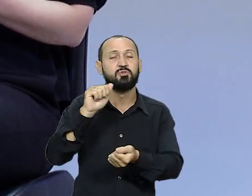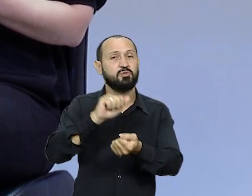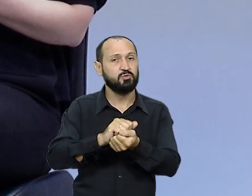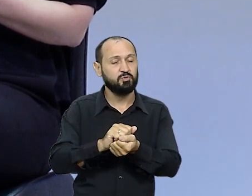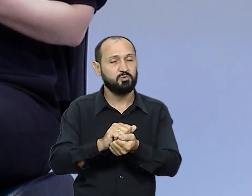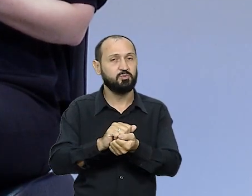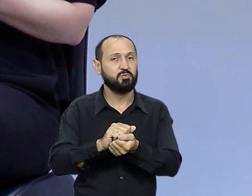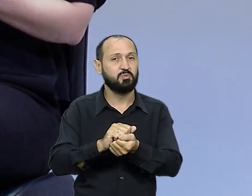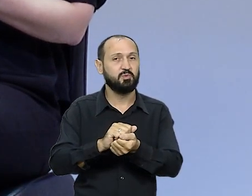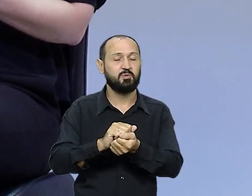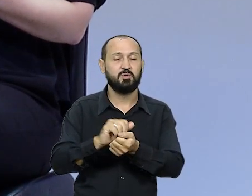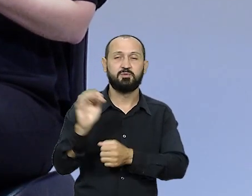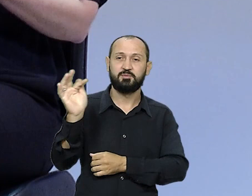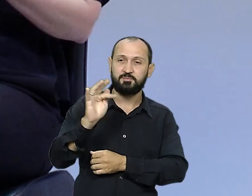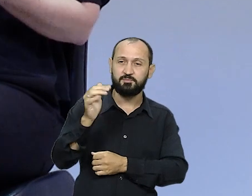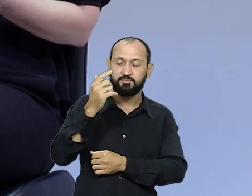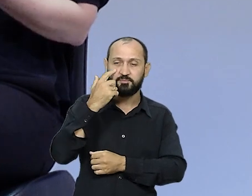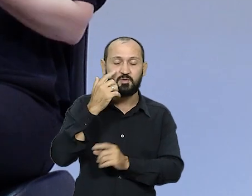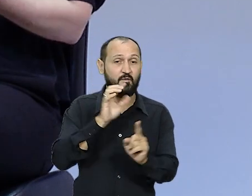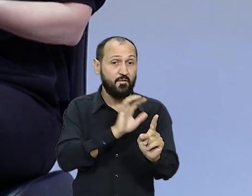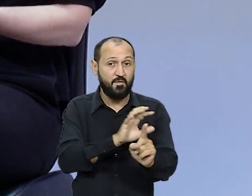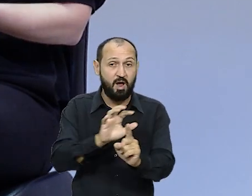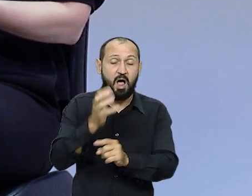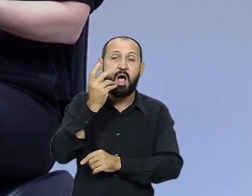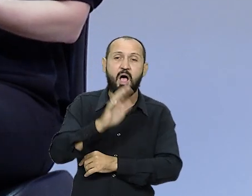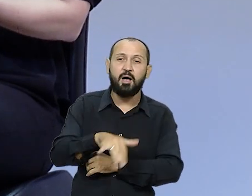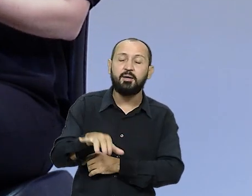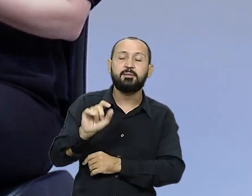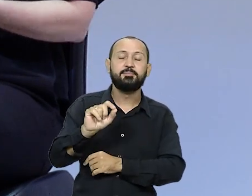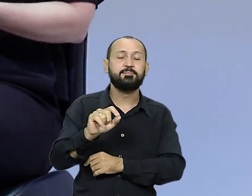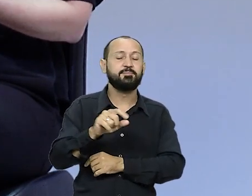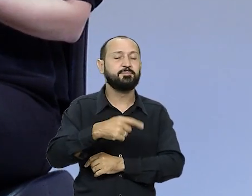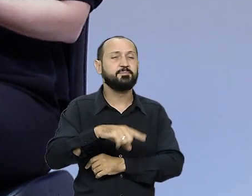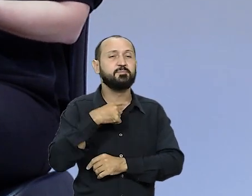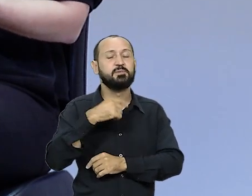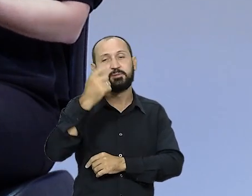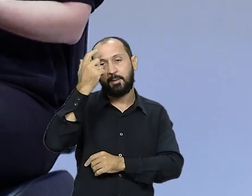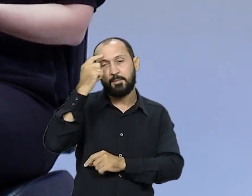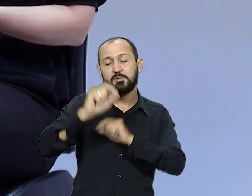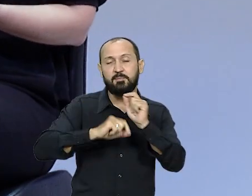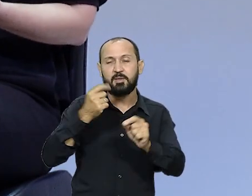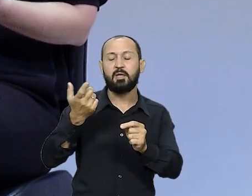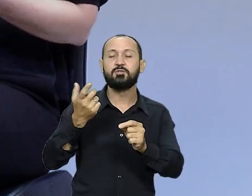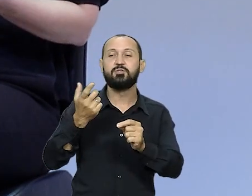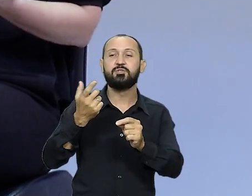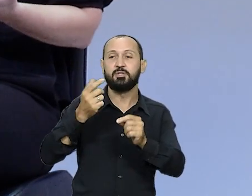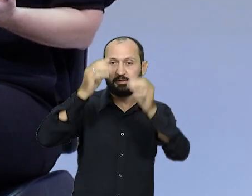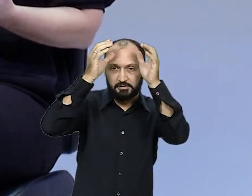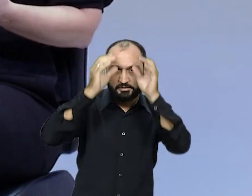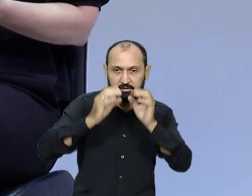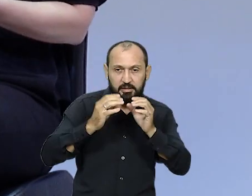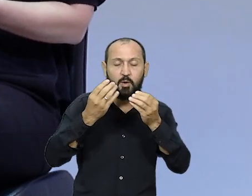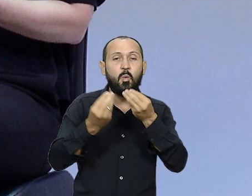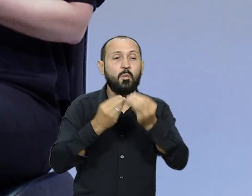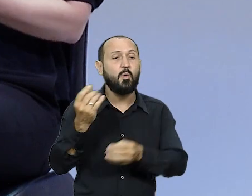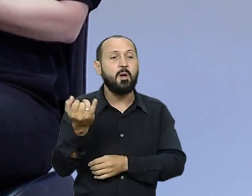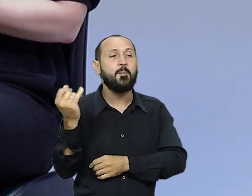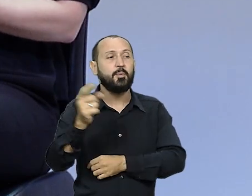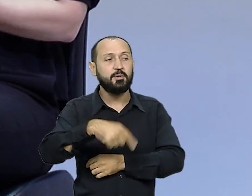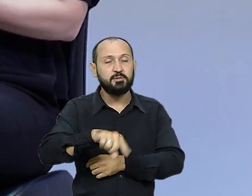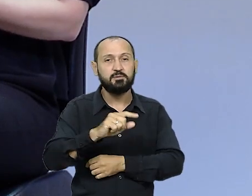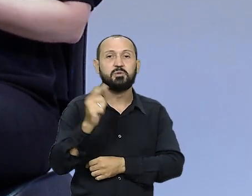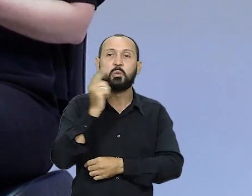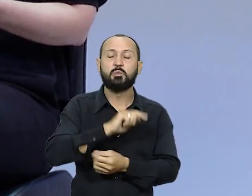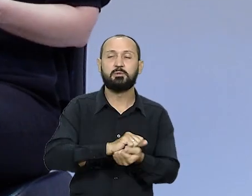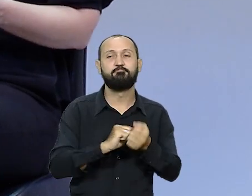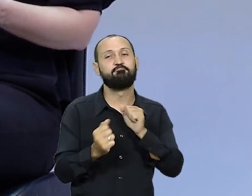as universidades. Então, atingindo as crianças, levando para elas essa noção de cidadania e da importância